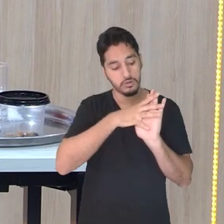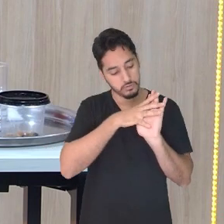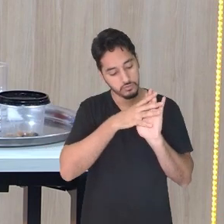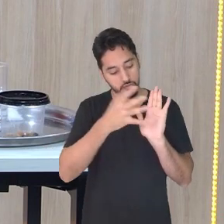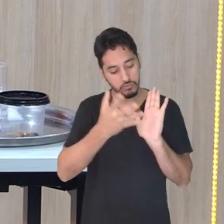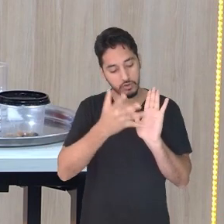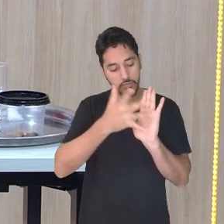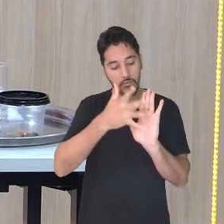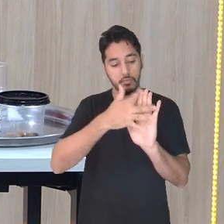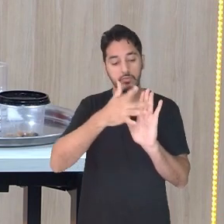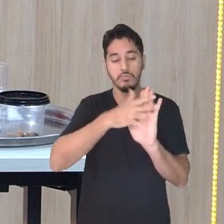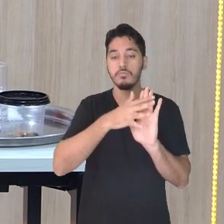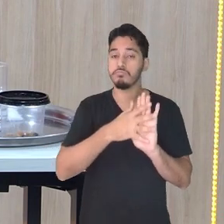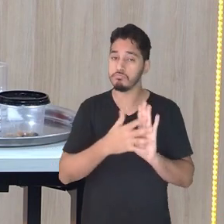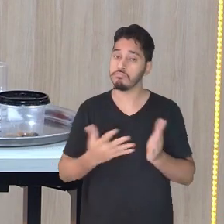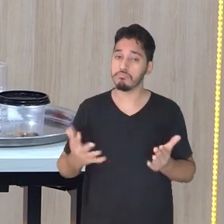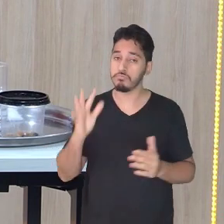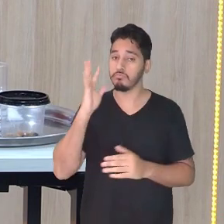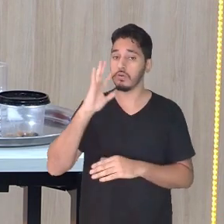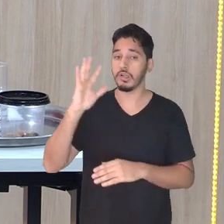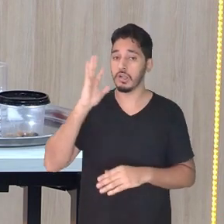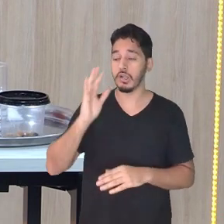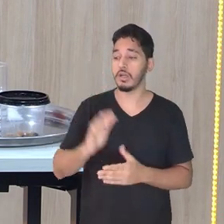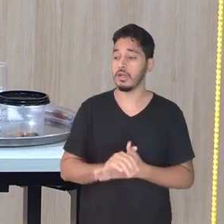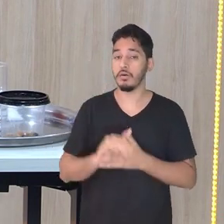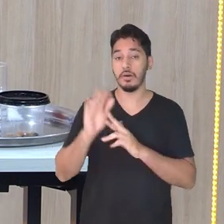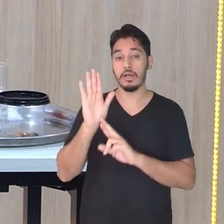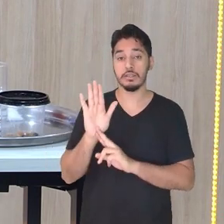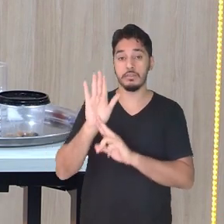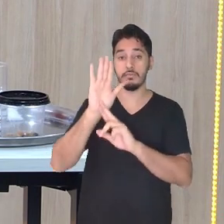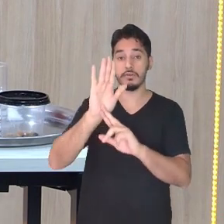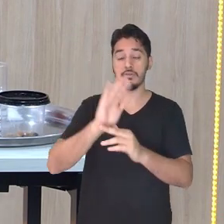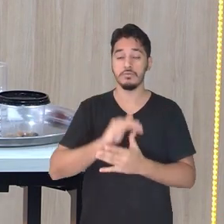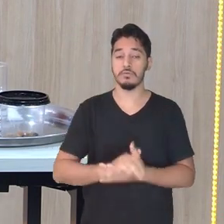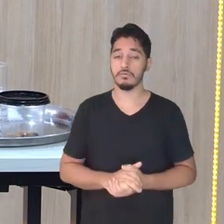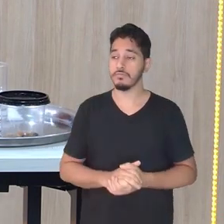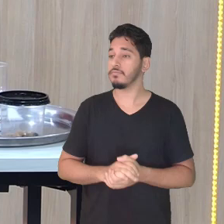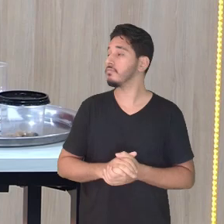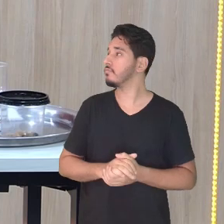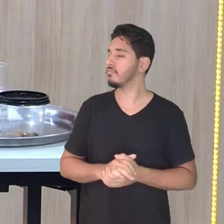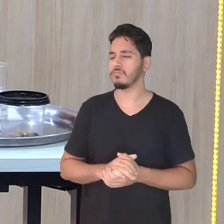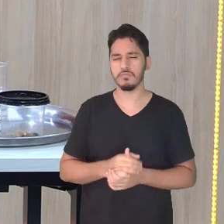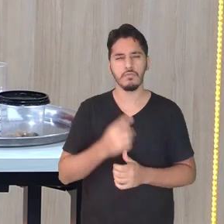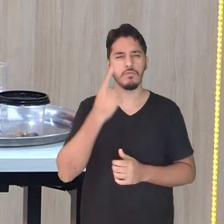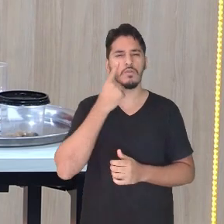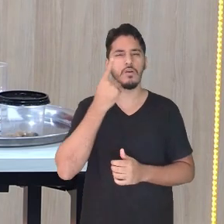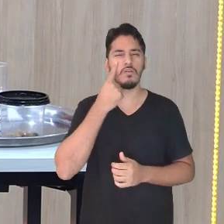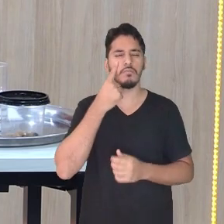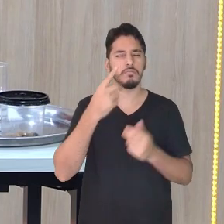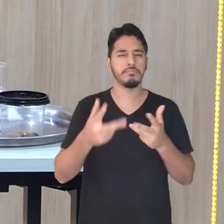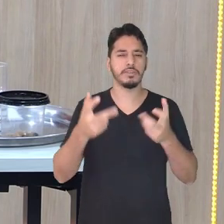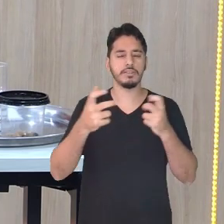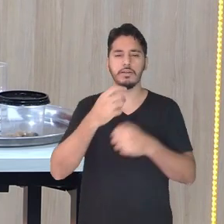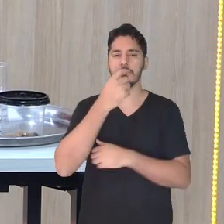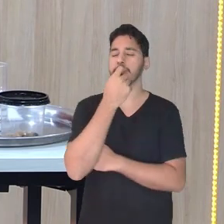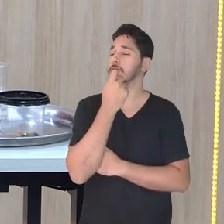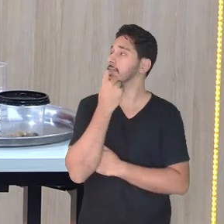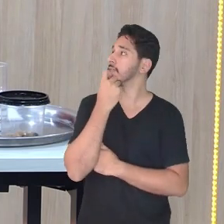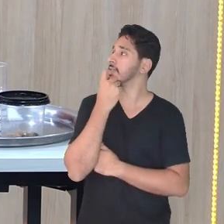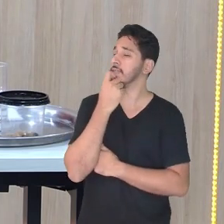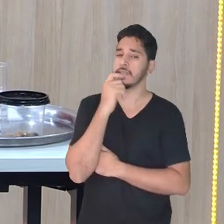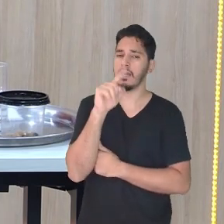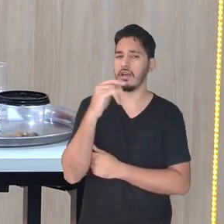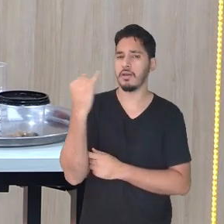as fases, né? As representações. Agora vejam que interessante. É importante a